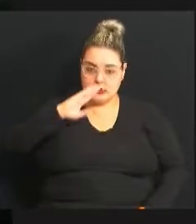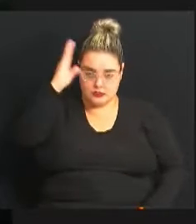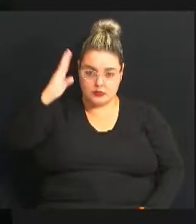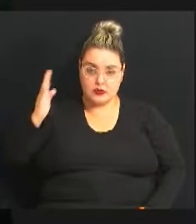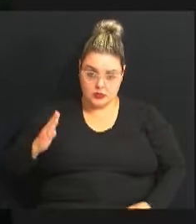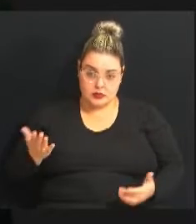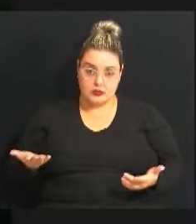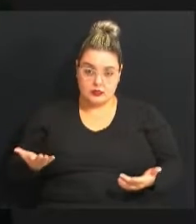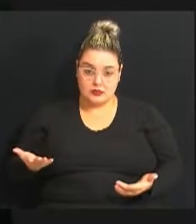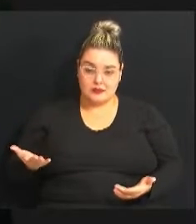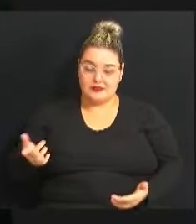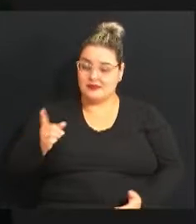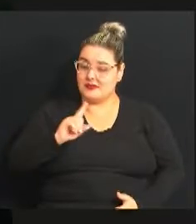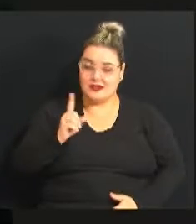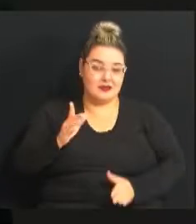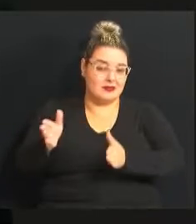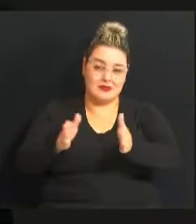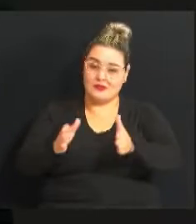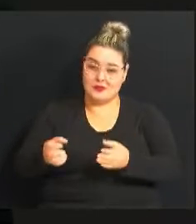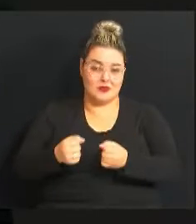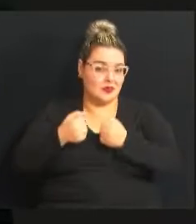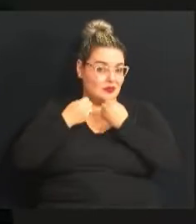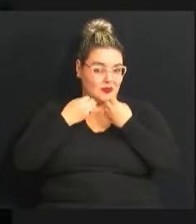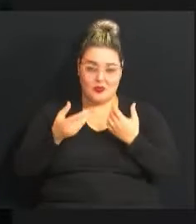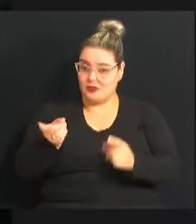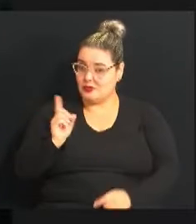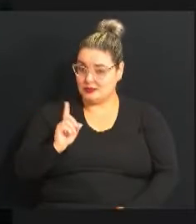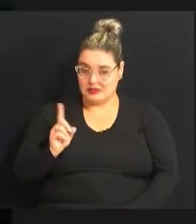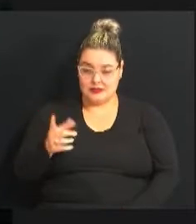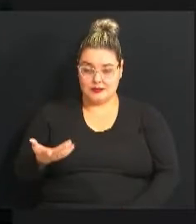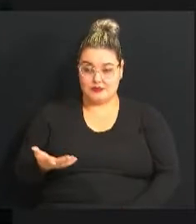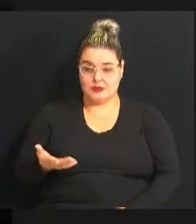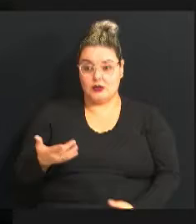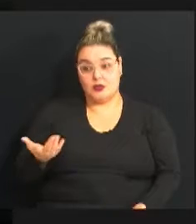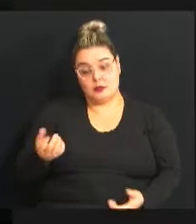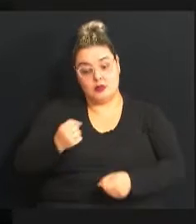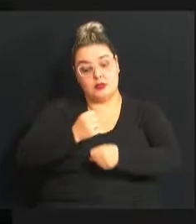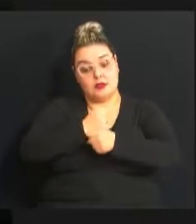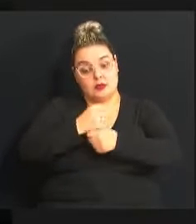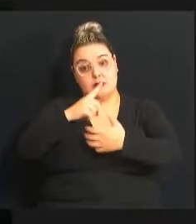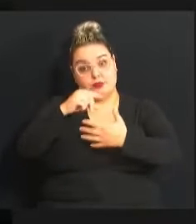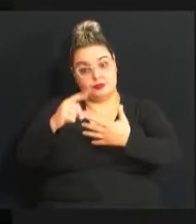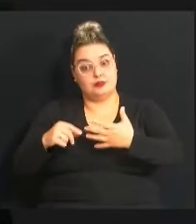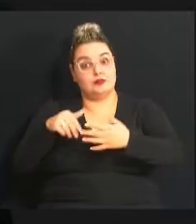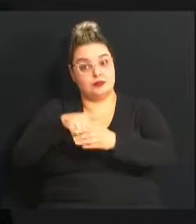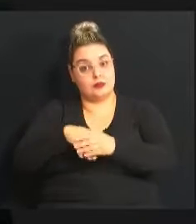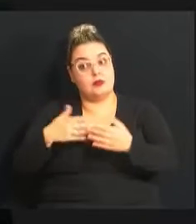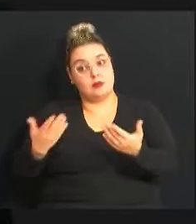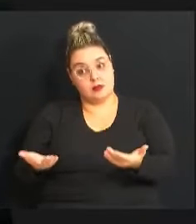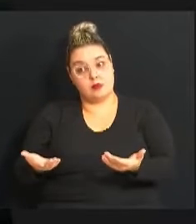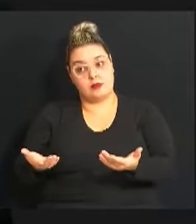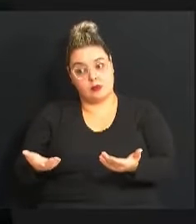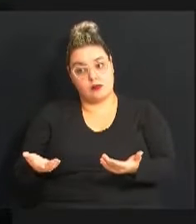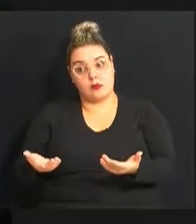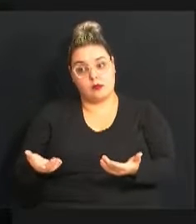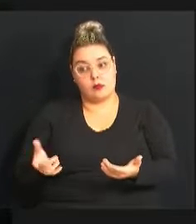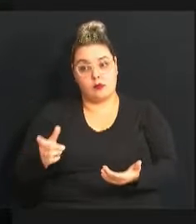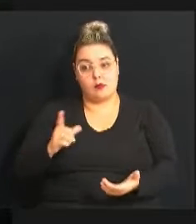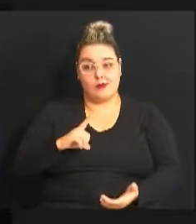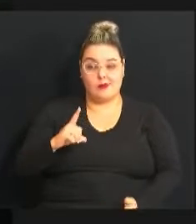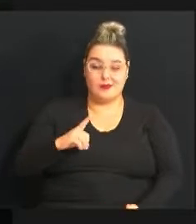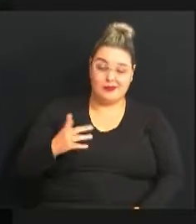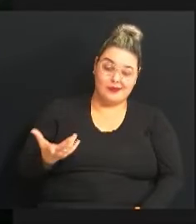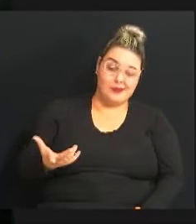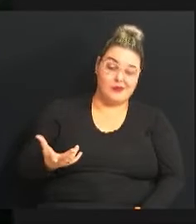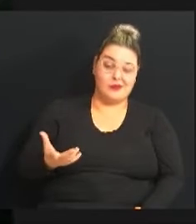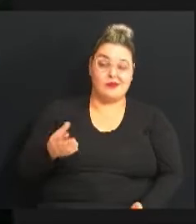não é um cenário muito positivo. Como é um ano de eleição, sobretudo, também tem uma série de incertezas econômicas,